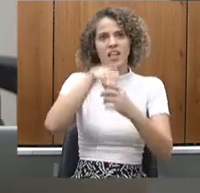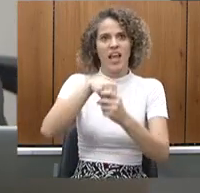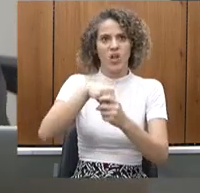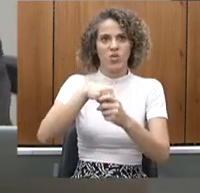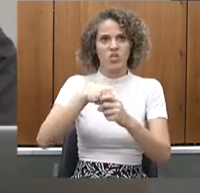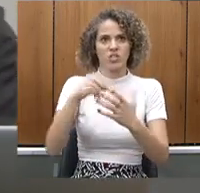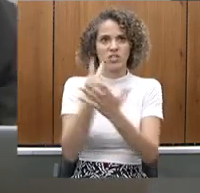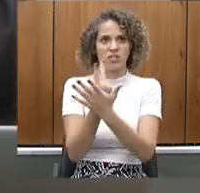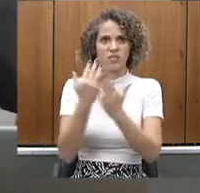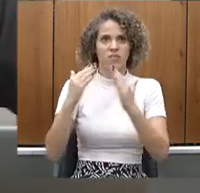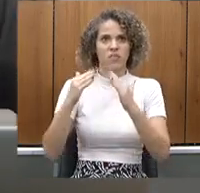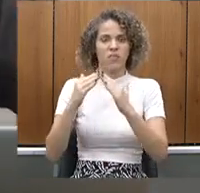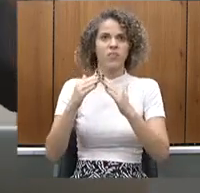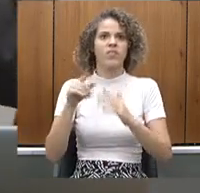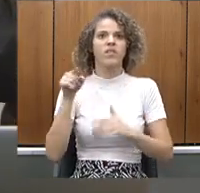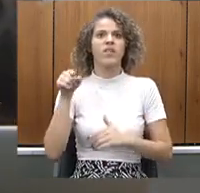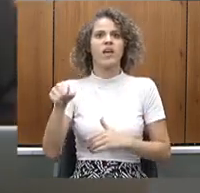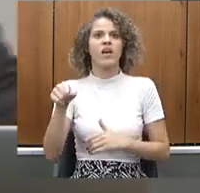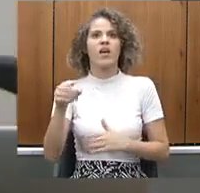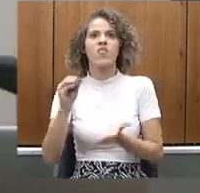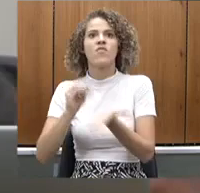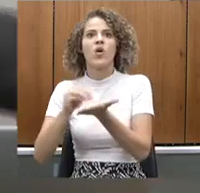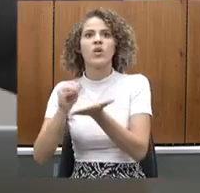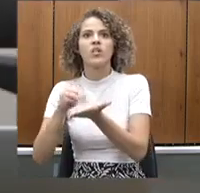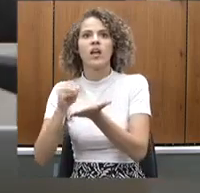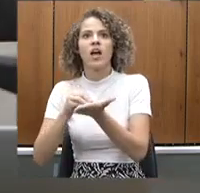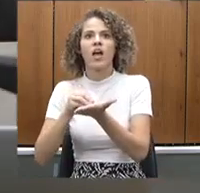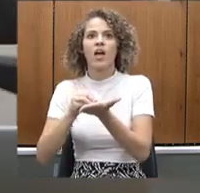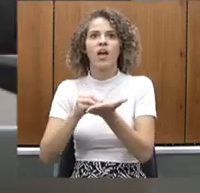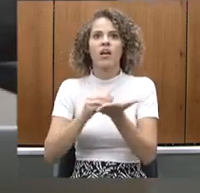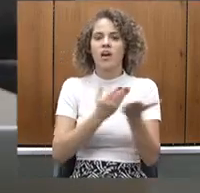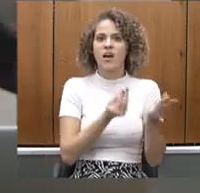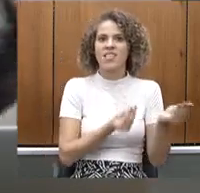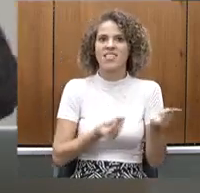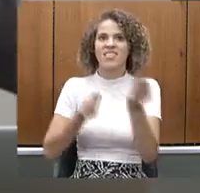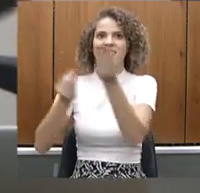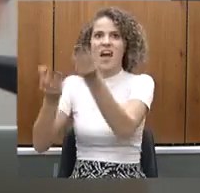que em Betim não tem um delegado para poder receber